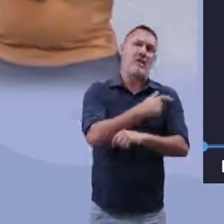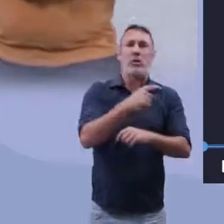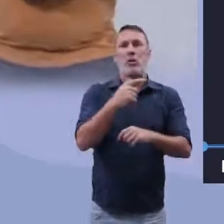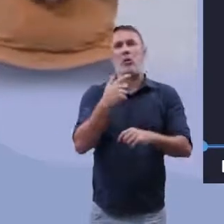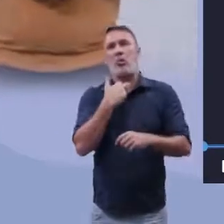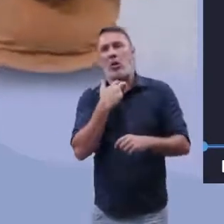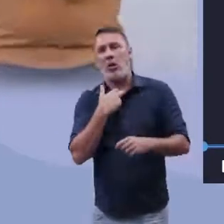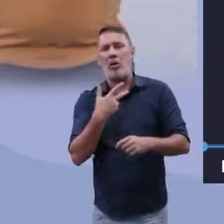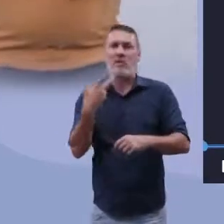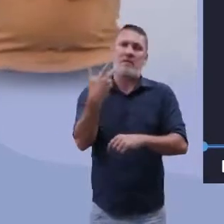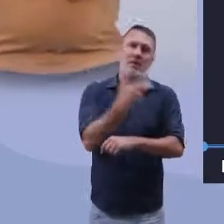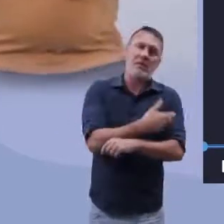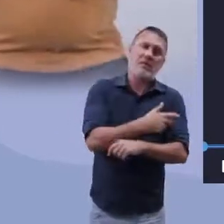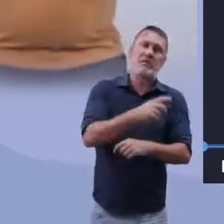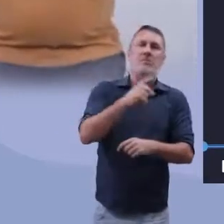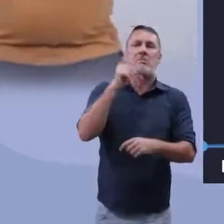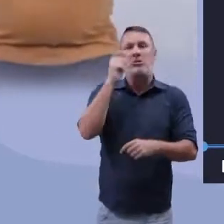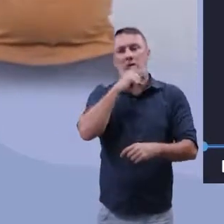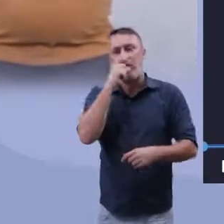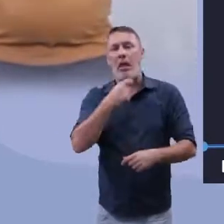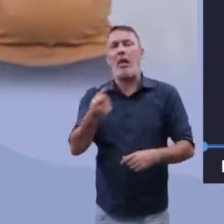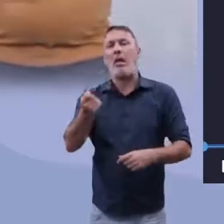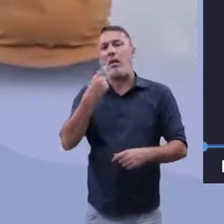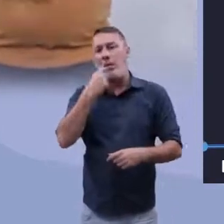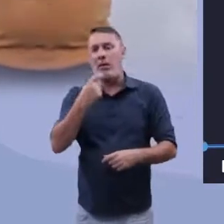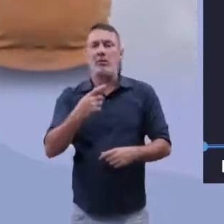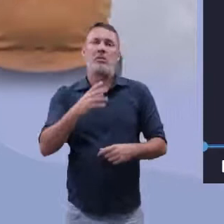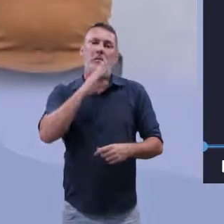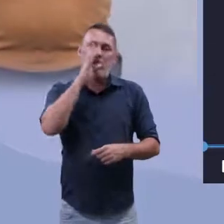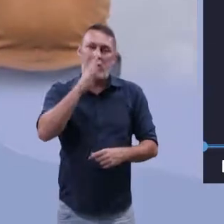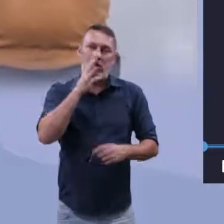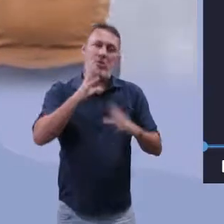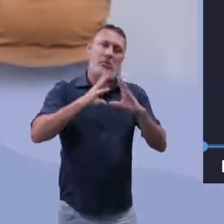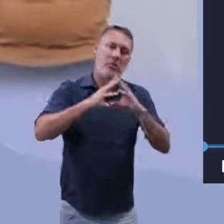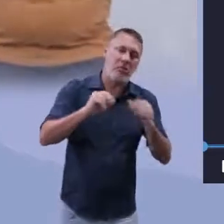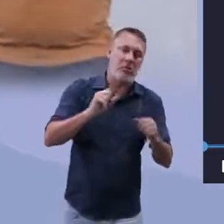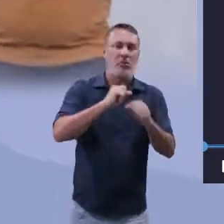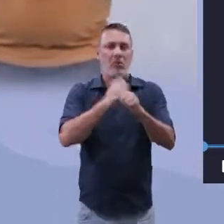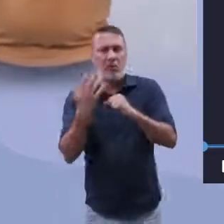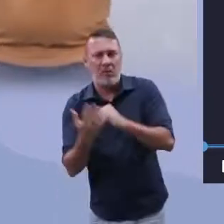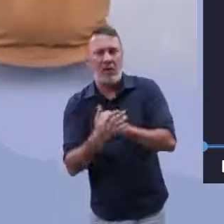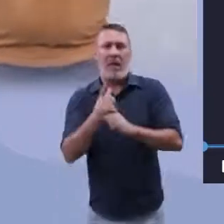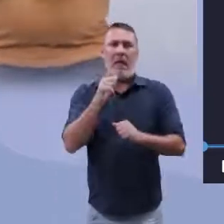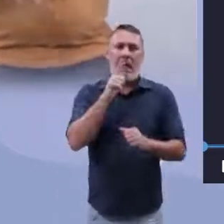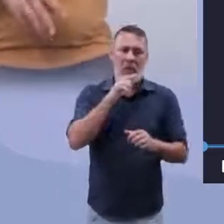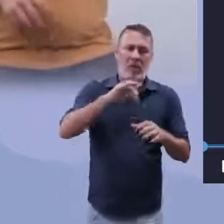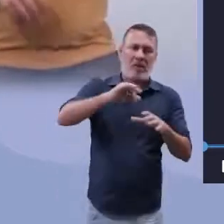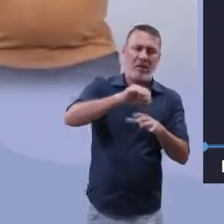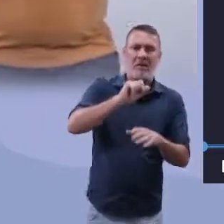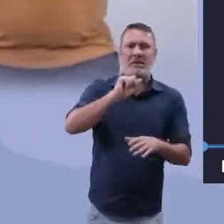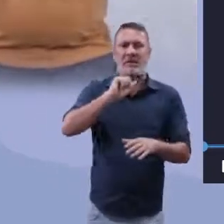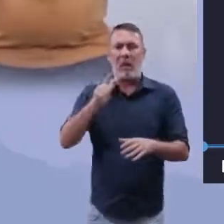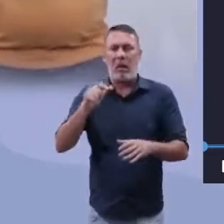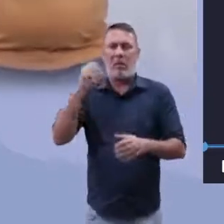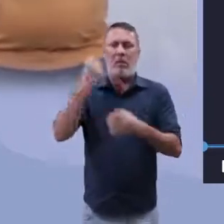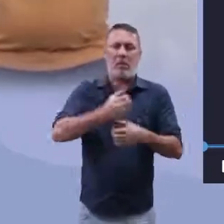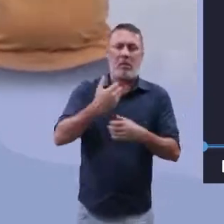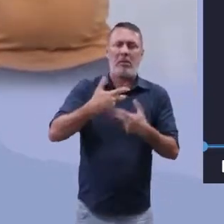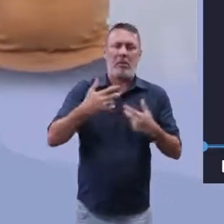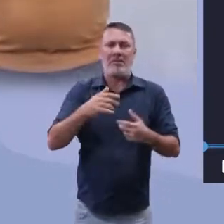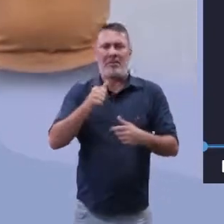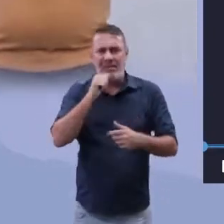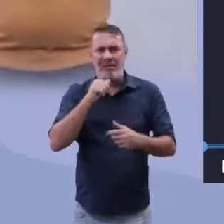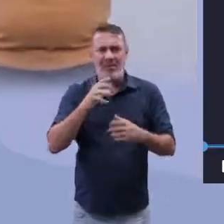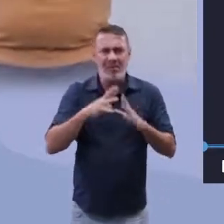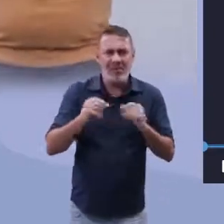algumas vacinas, algumas coisas voltadas para alguns remédios que trazem a cura do coronavírus, coloca água, sal e bate uma pedra,